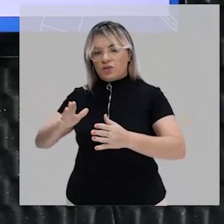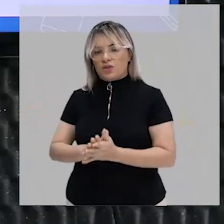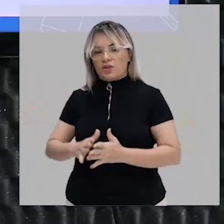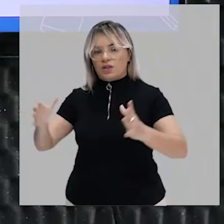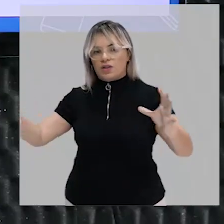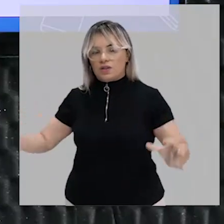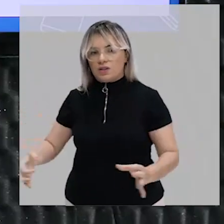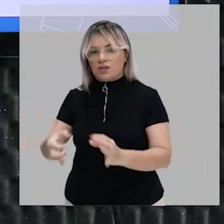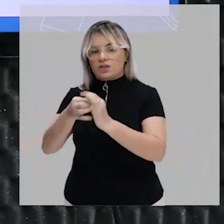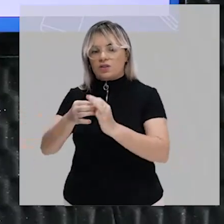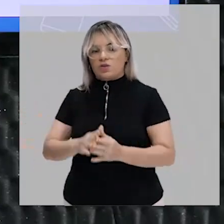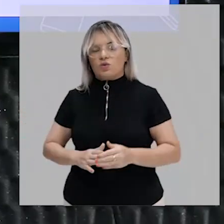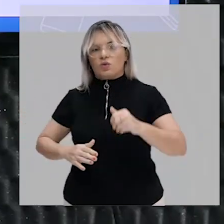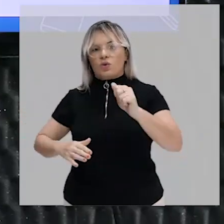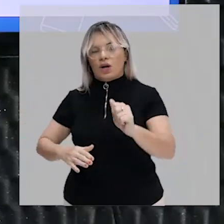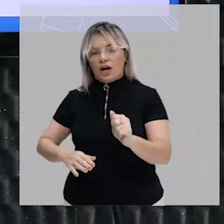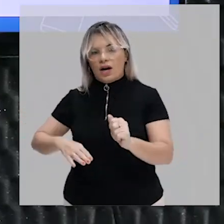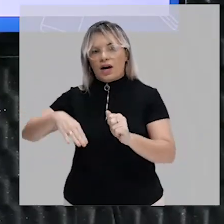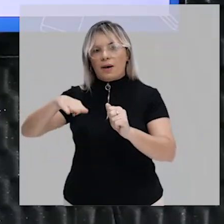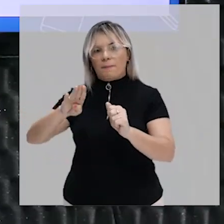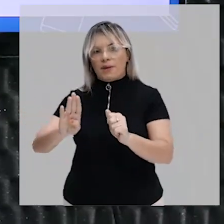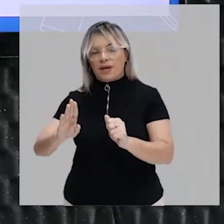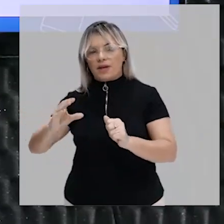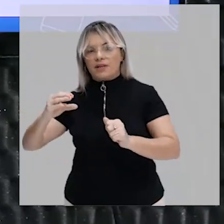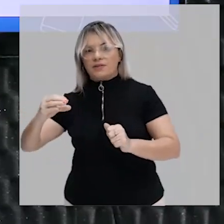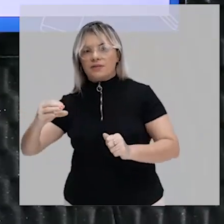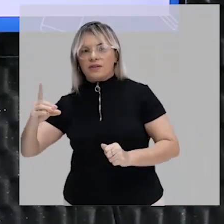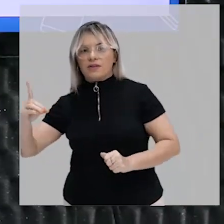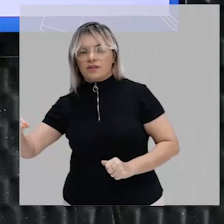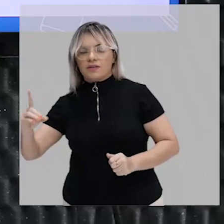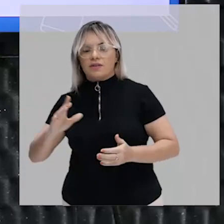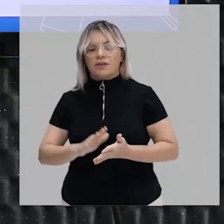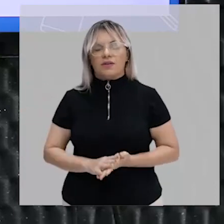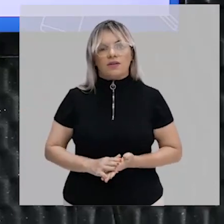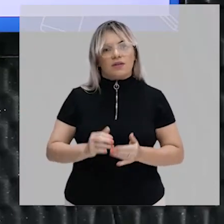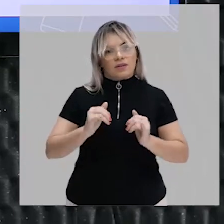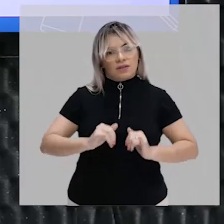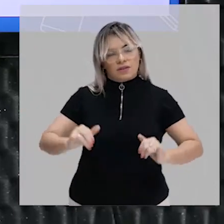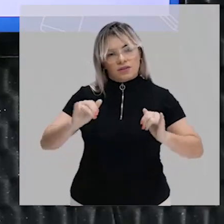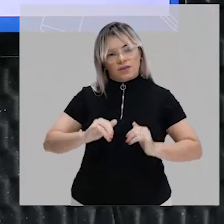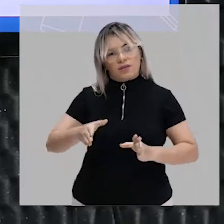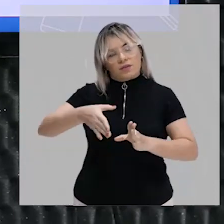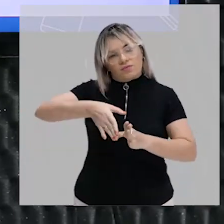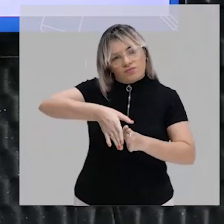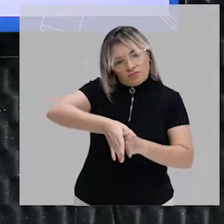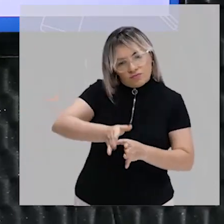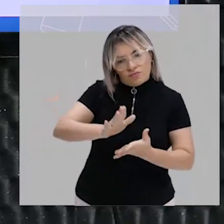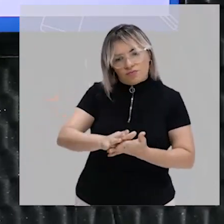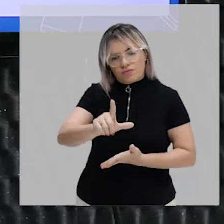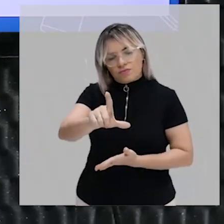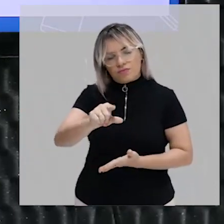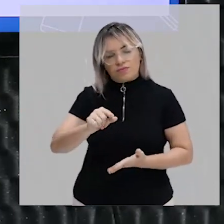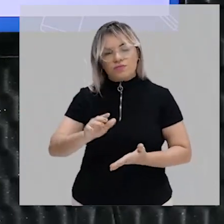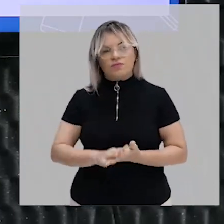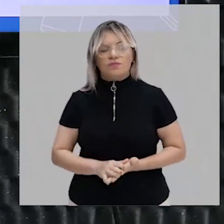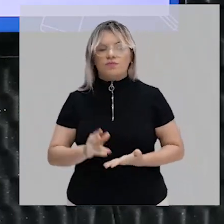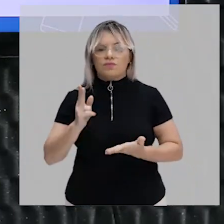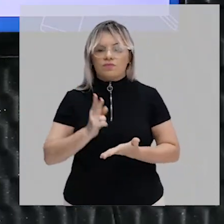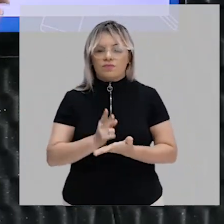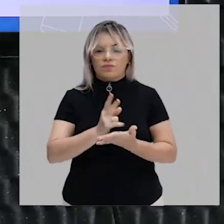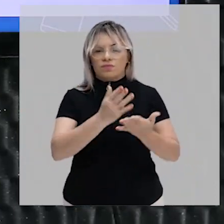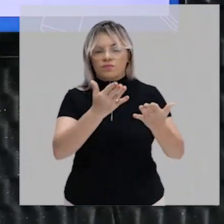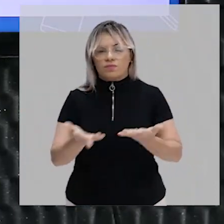Isso é regra, tá bom? Então, nesse sentido, eu sugiro que você opte sempre por